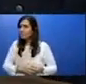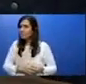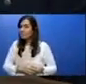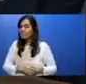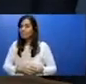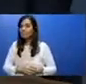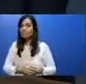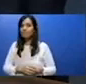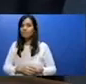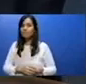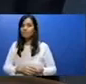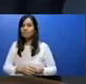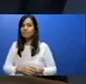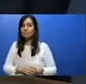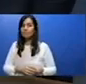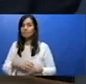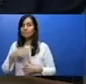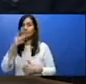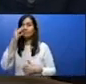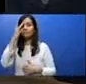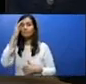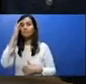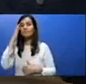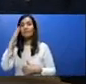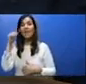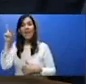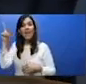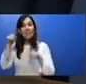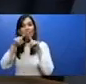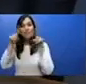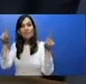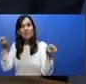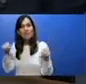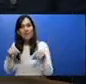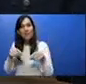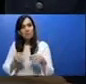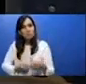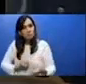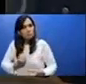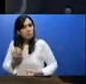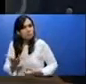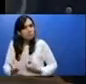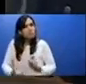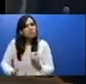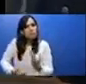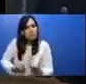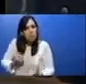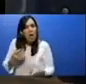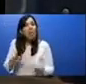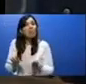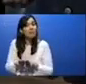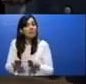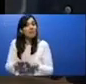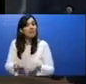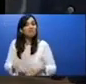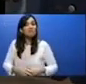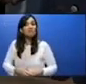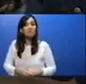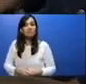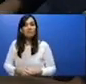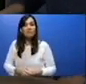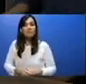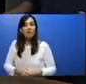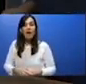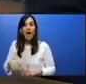Ceia, ainda na página 10, tá? É um quadro muito expressivo também. Aí nós vamos continuar o textinho